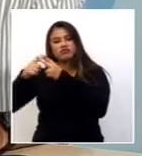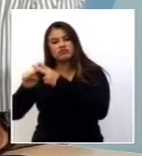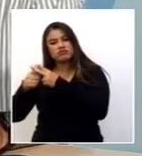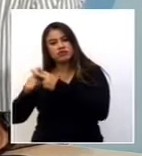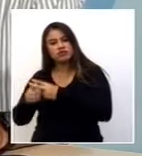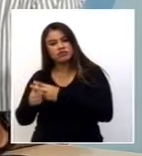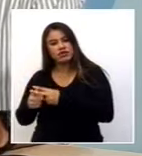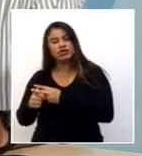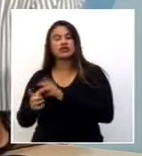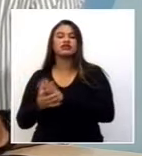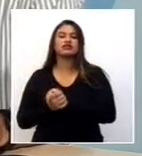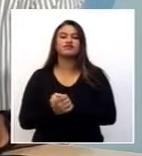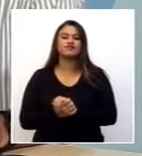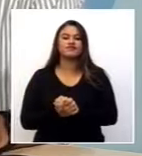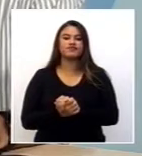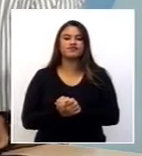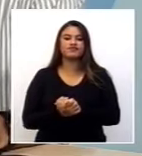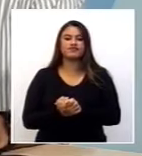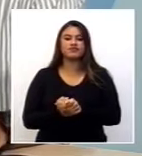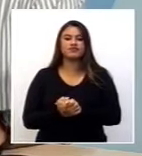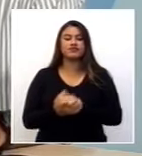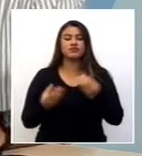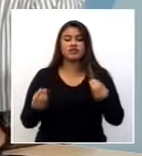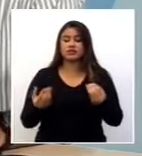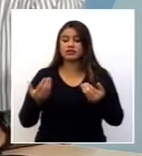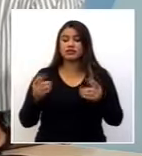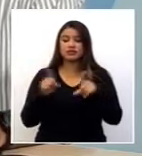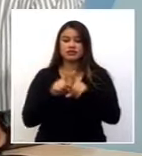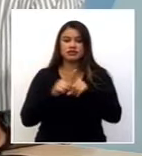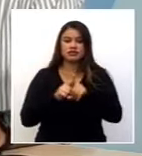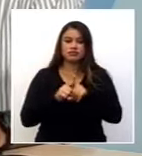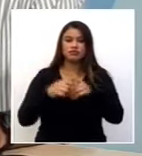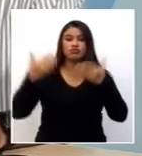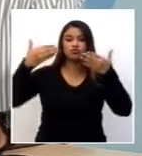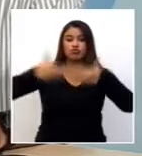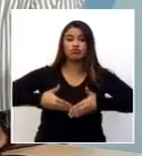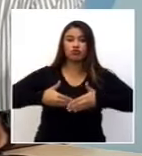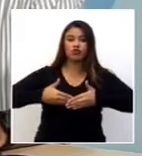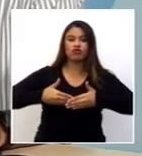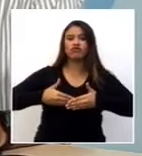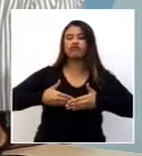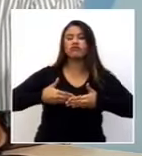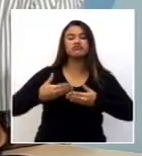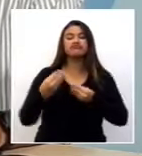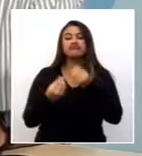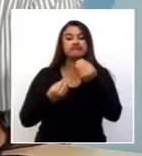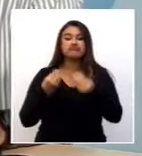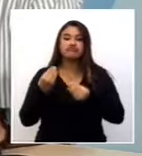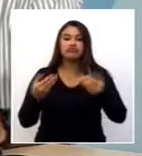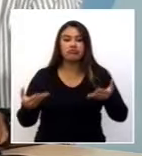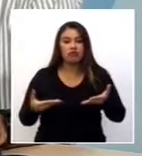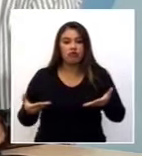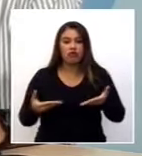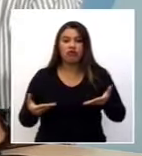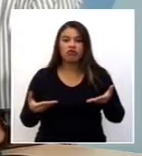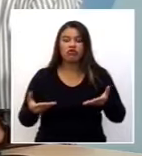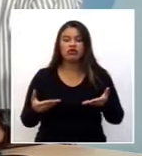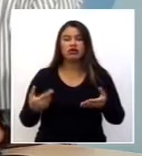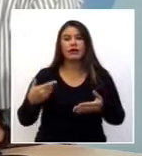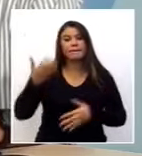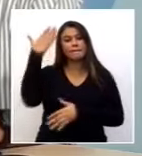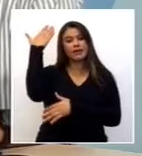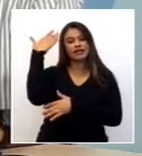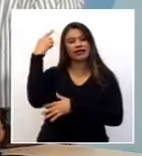é que essa avaliação acontece nos dias de hoje. Antigamente a gente tinha aquela